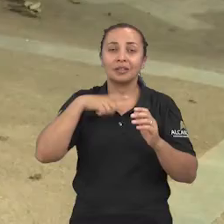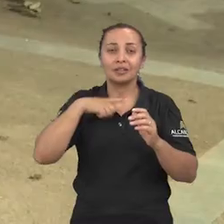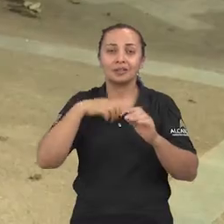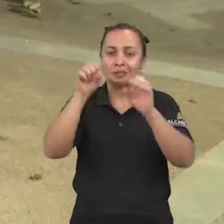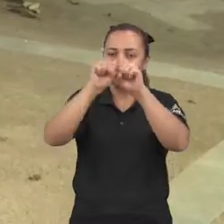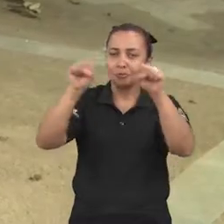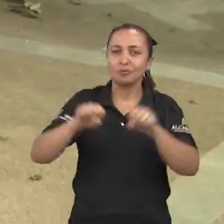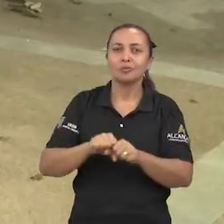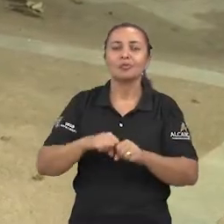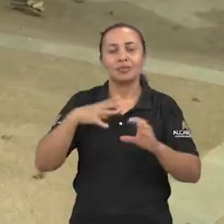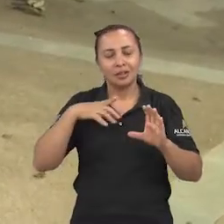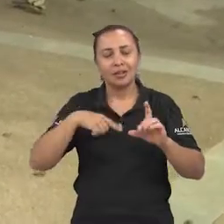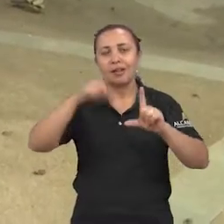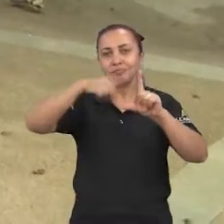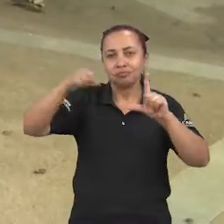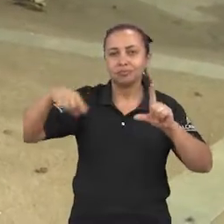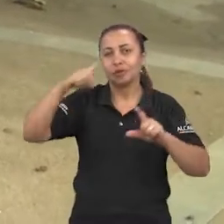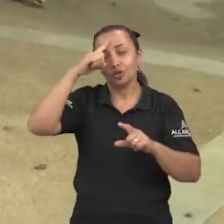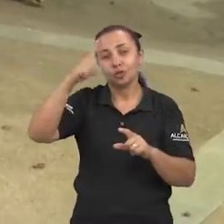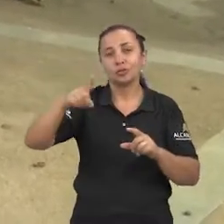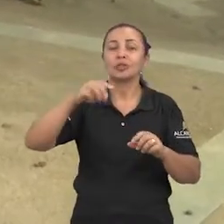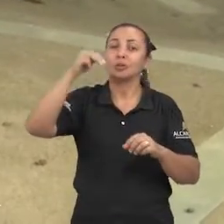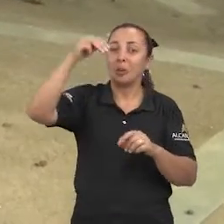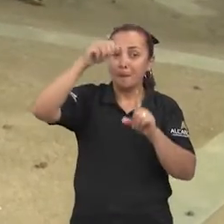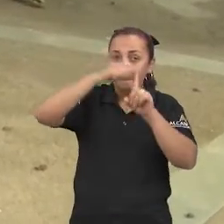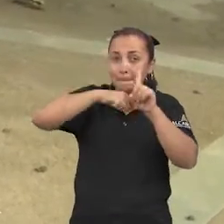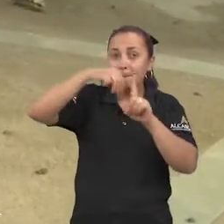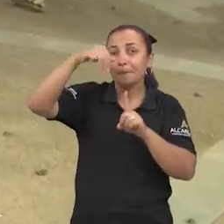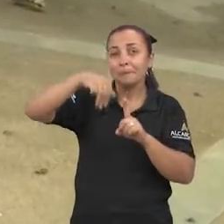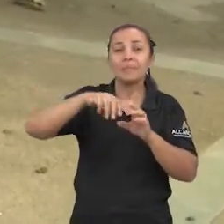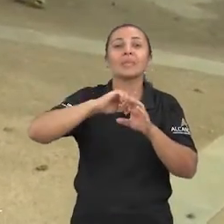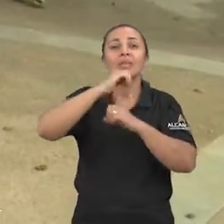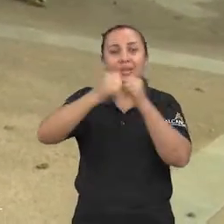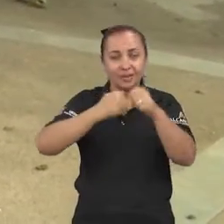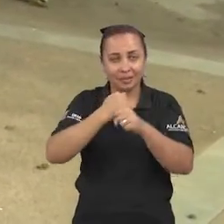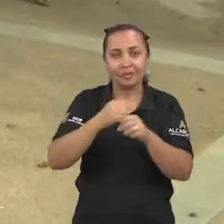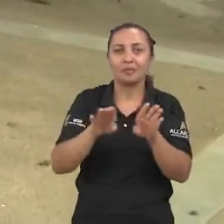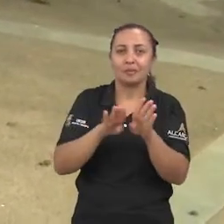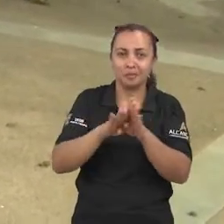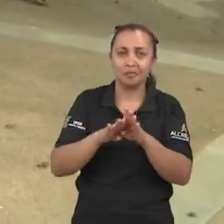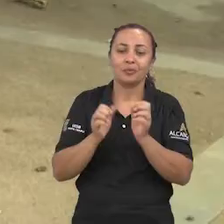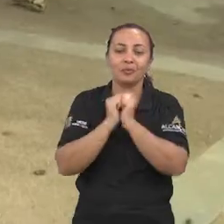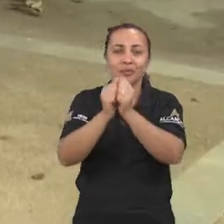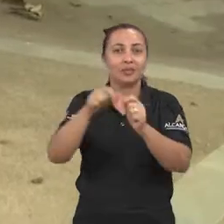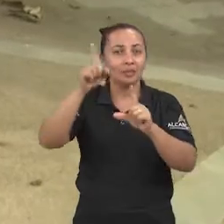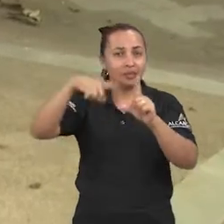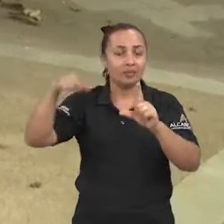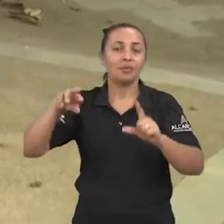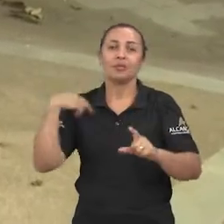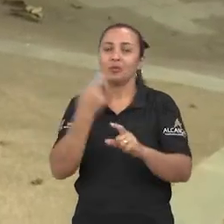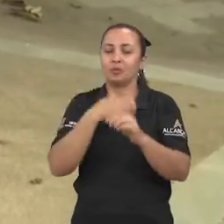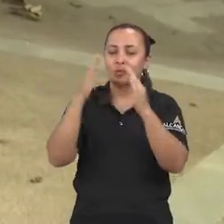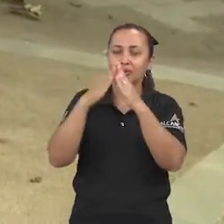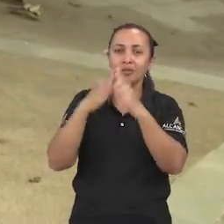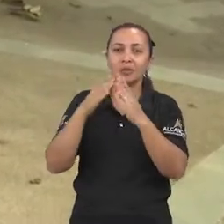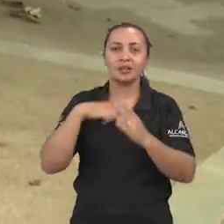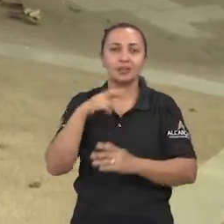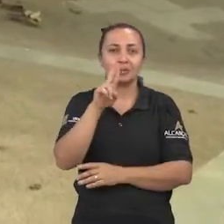sistema. Então, a gente tem dados armazenados diário, mensal e anual. E junto com esses dados, aqui especificamente na nossa casa, a gente